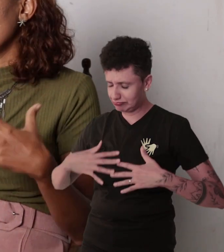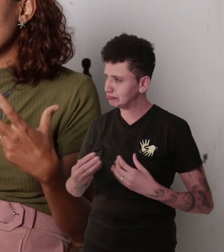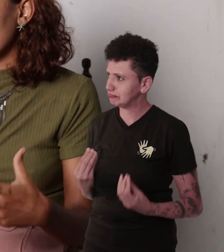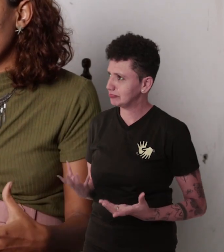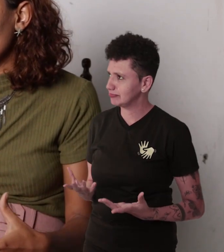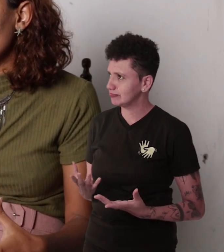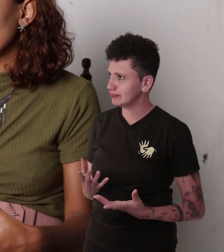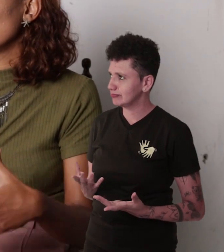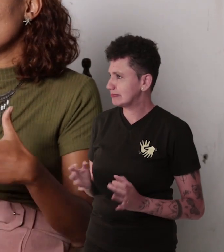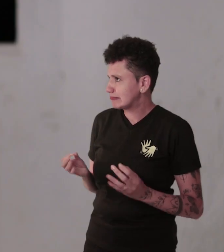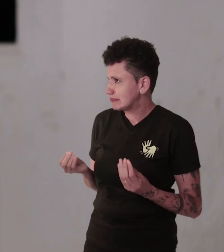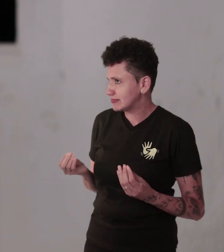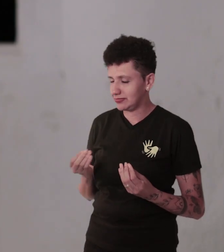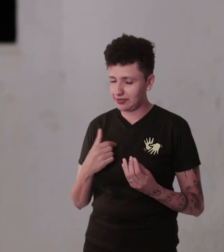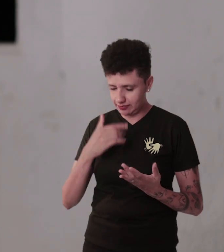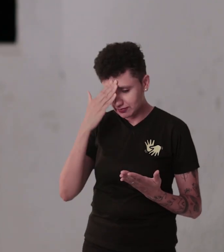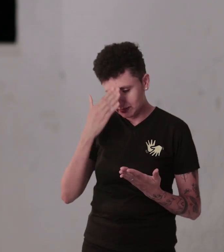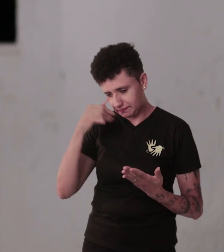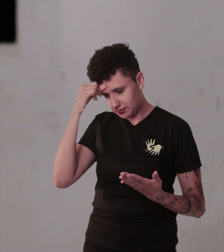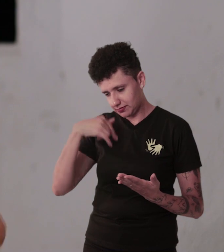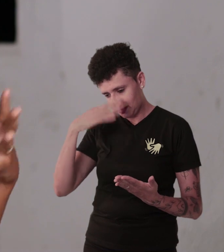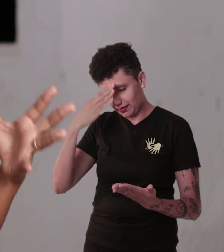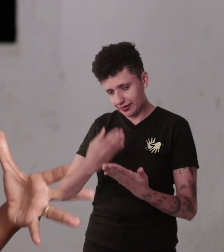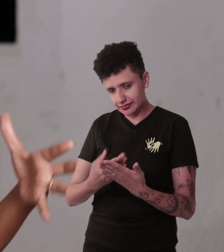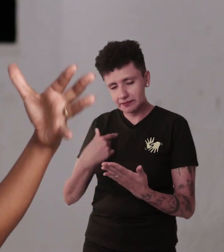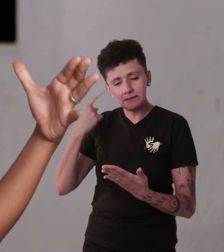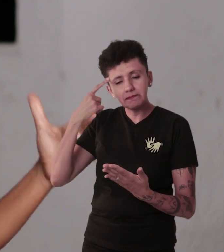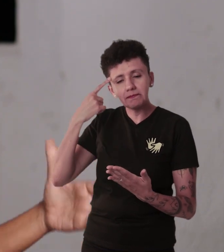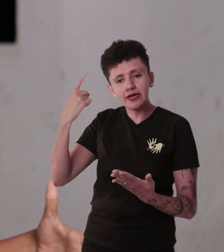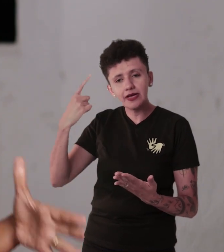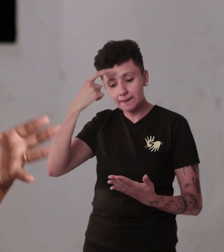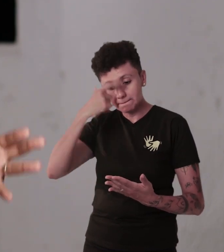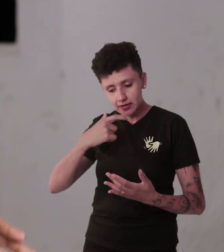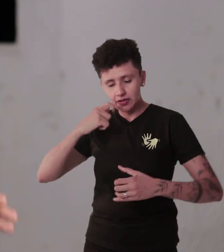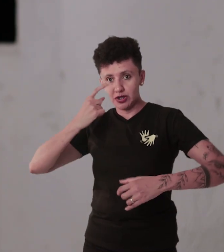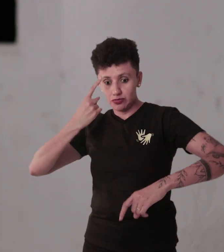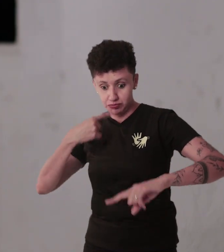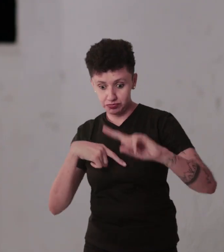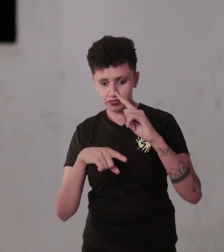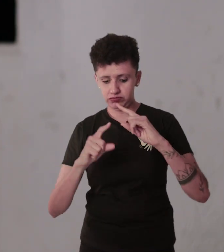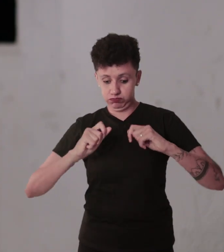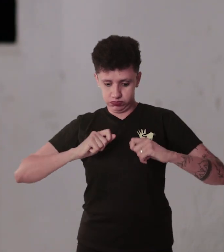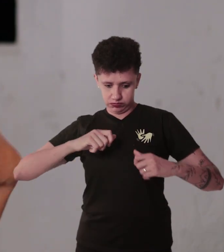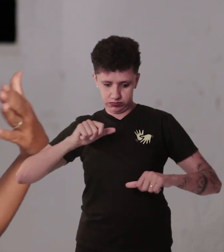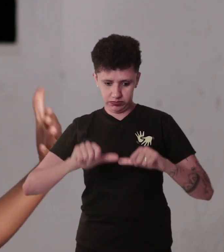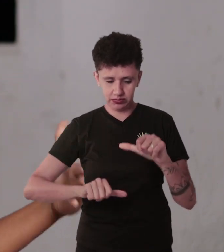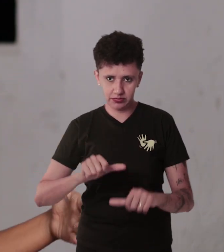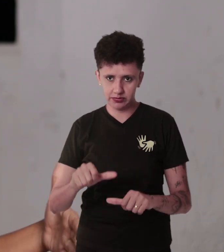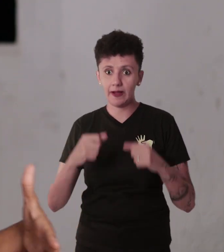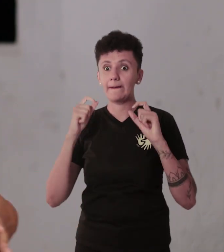Eu acreditando no que as lendas nos diziam, que uma pessoa, para virar lobisomem,